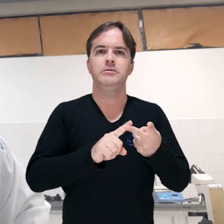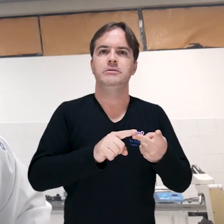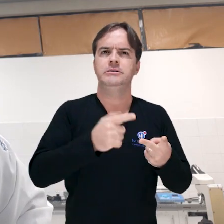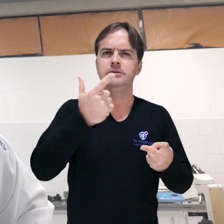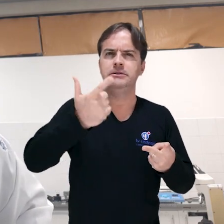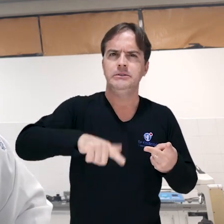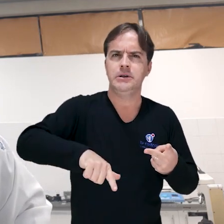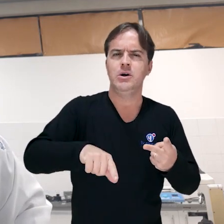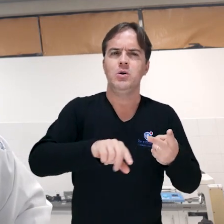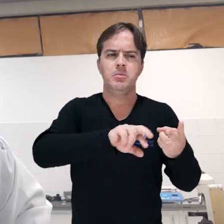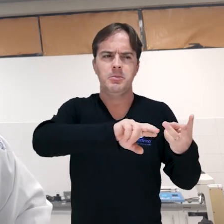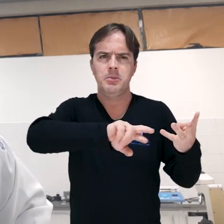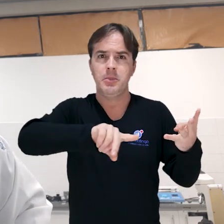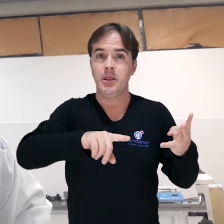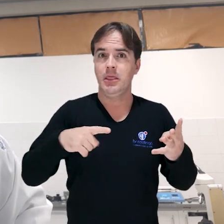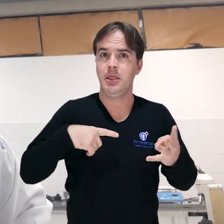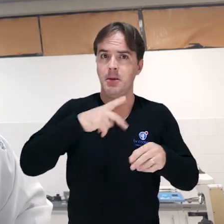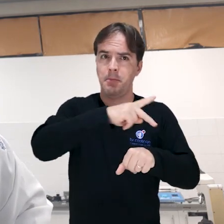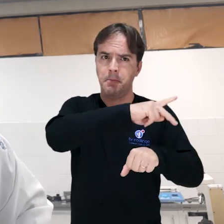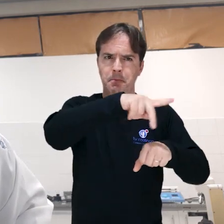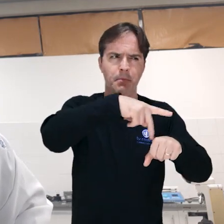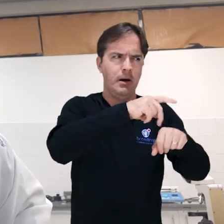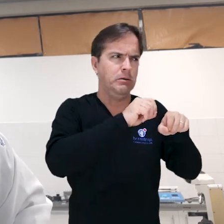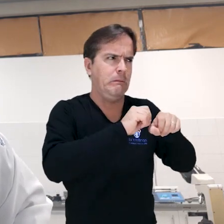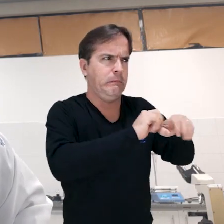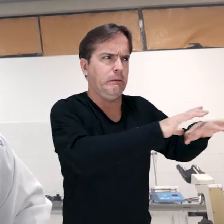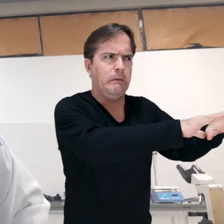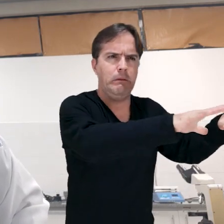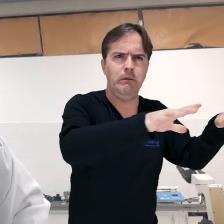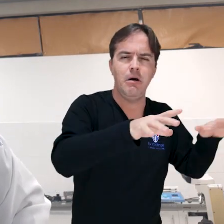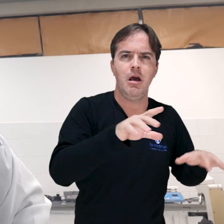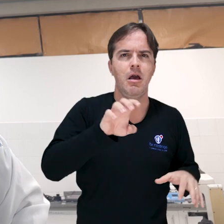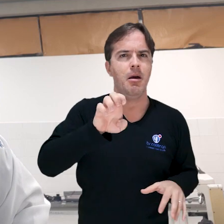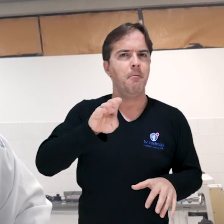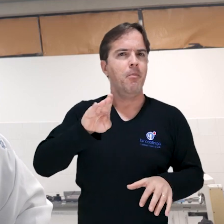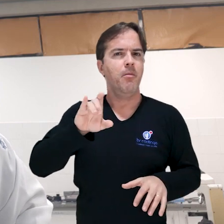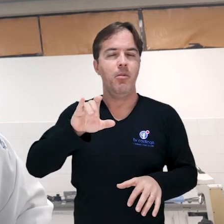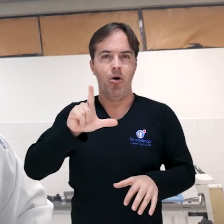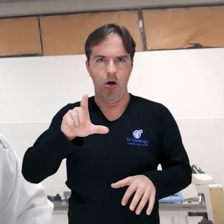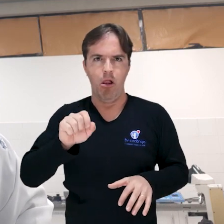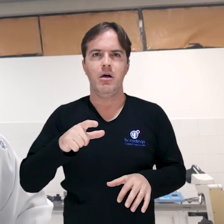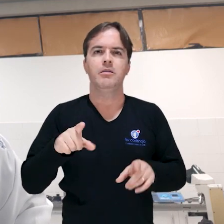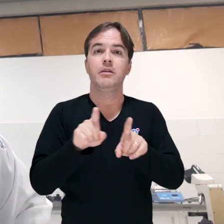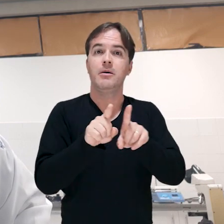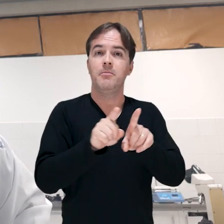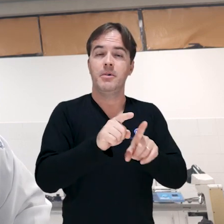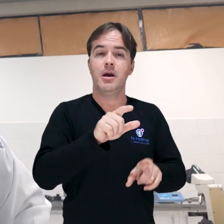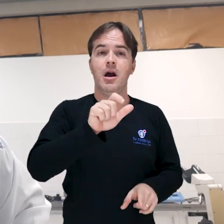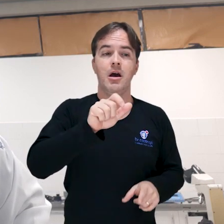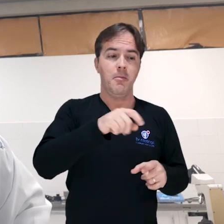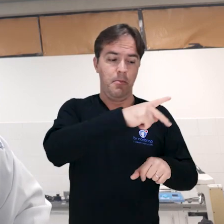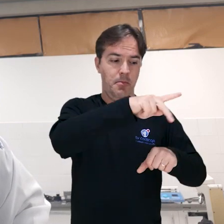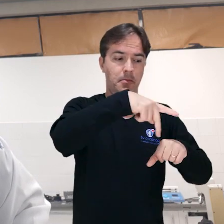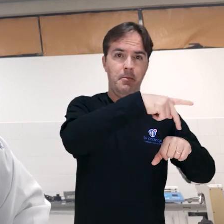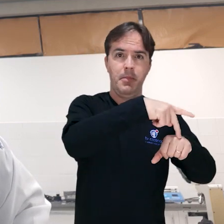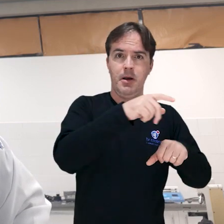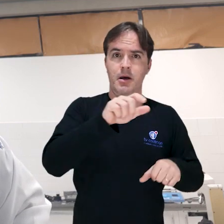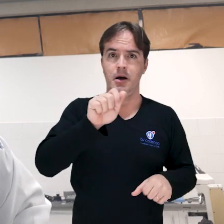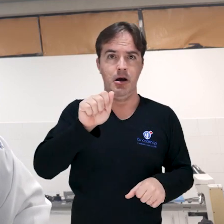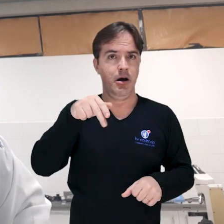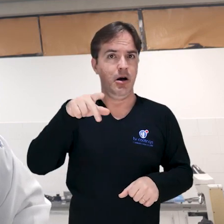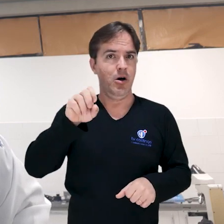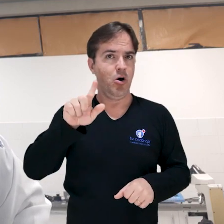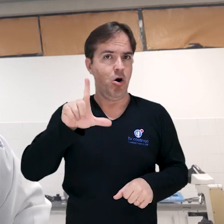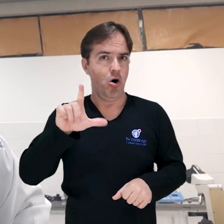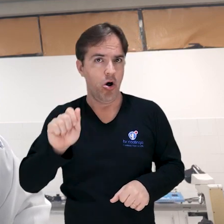acometeram países como Uganda, Angola e outros países. Logo depois foi visto que esse antiviral teria algum tipo de